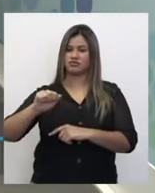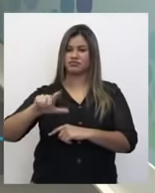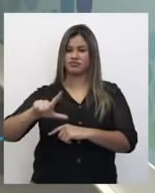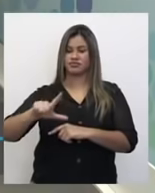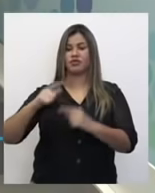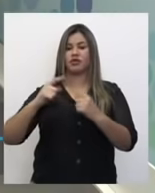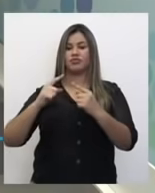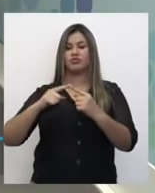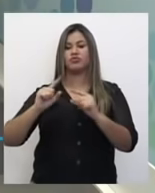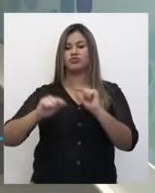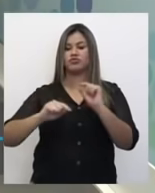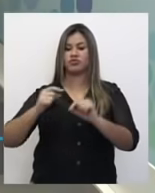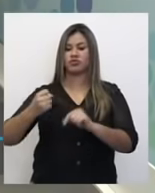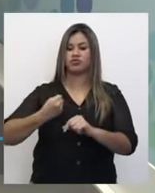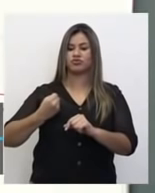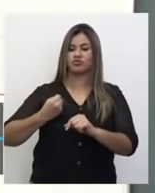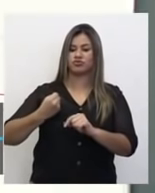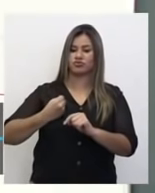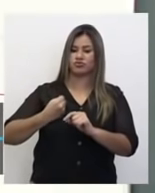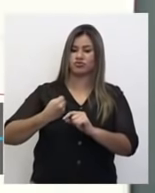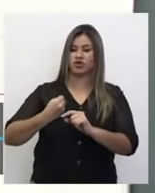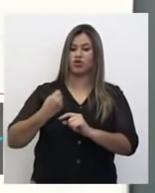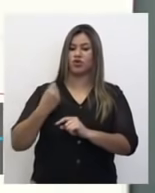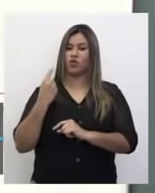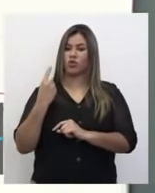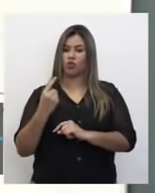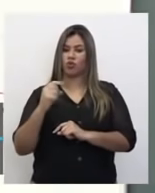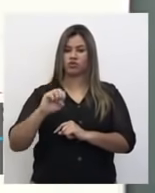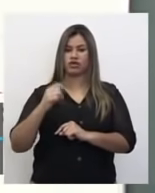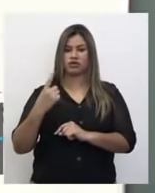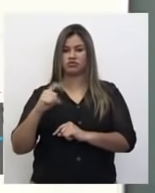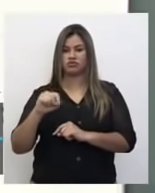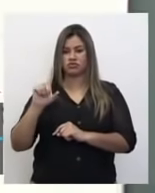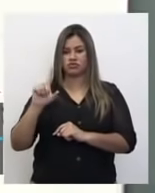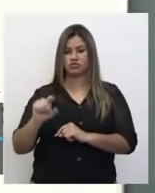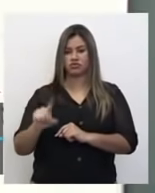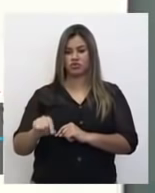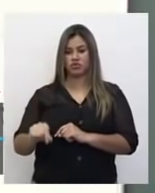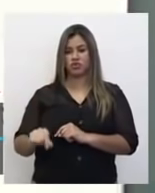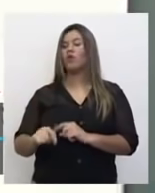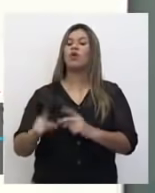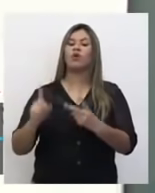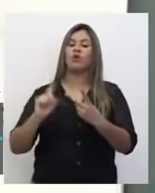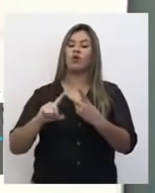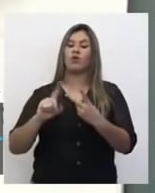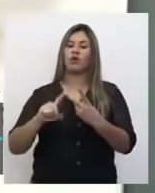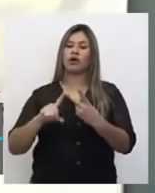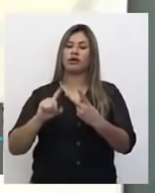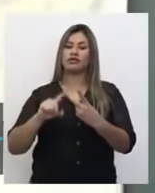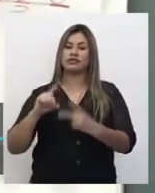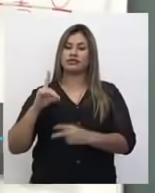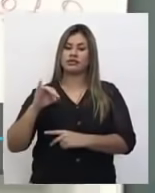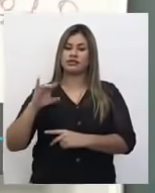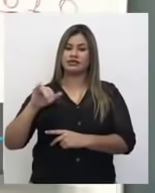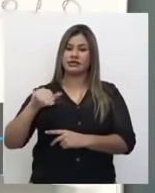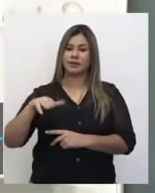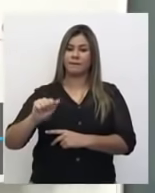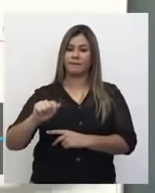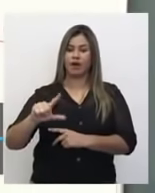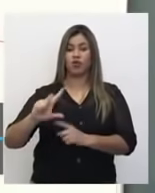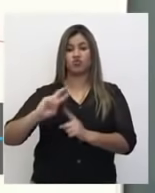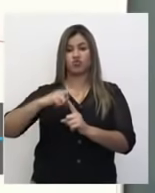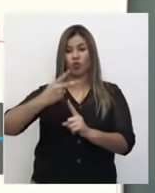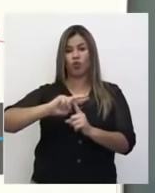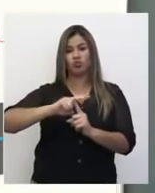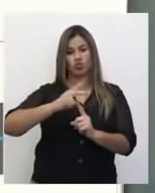binário é o dobro, tá? Então é sempre o dobro do número anterior. E como a gente vai ler isso? Que